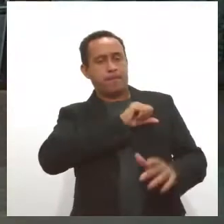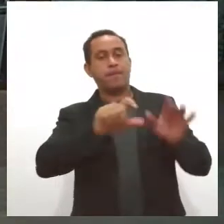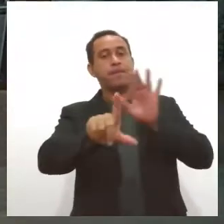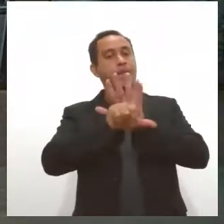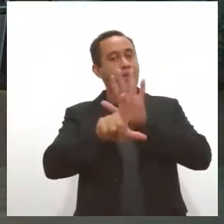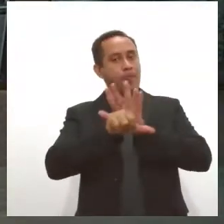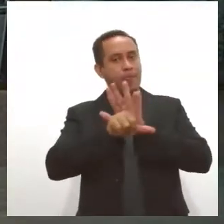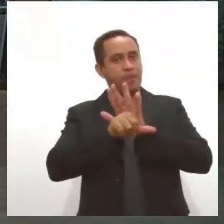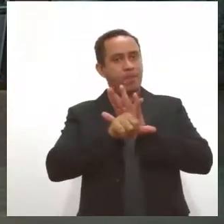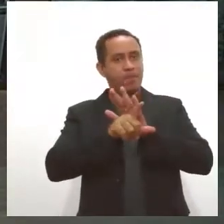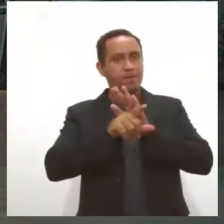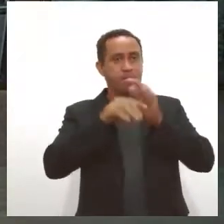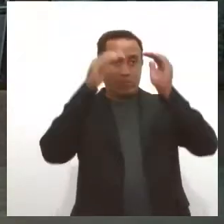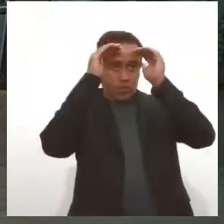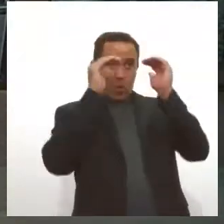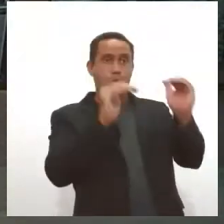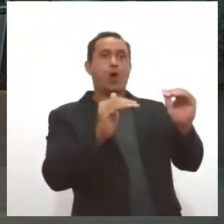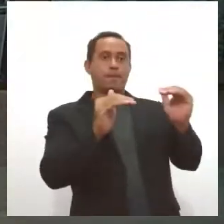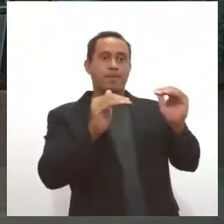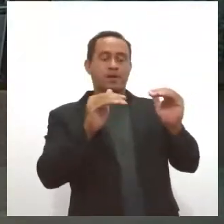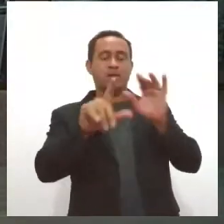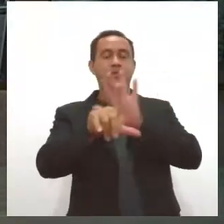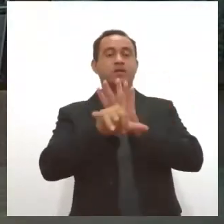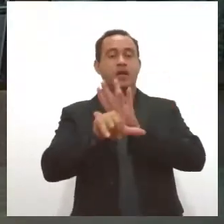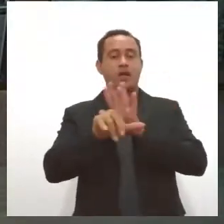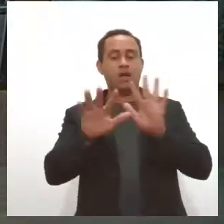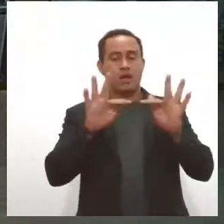não cumprir com essa questão da parentalidade,